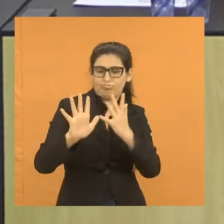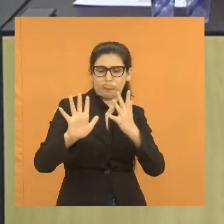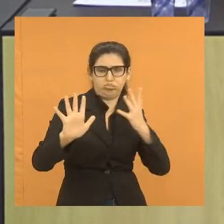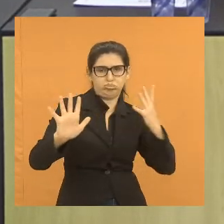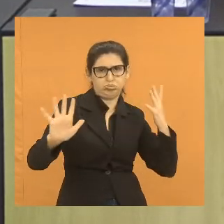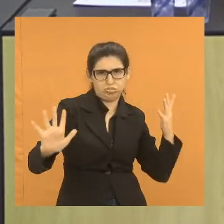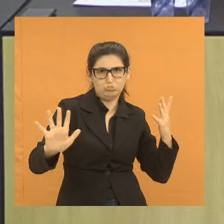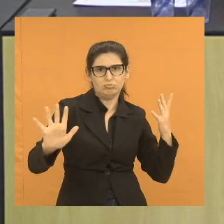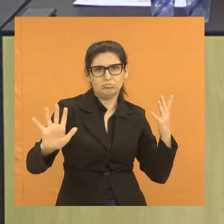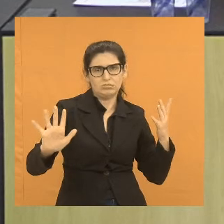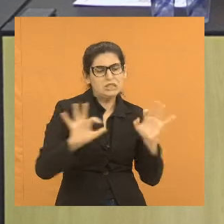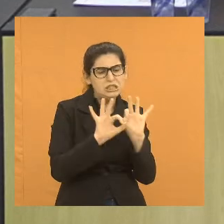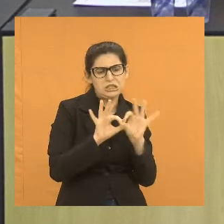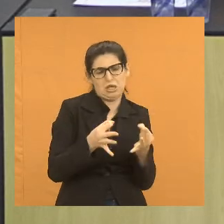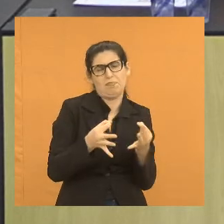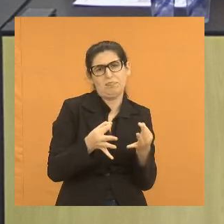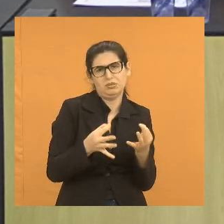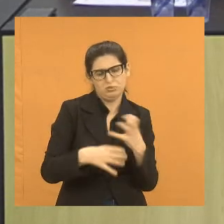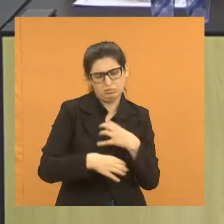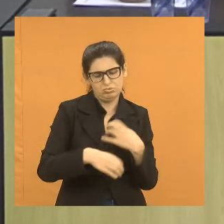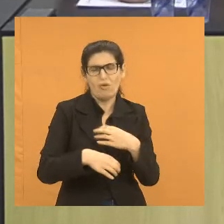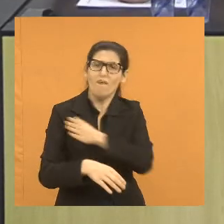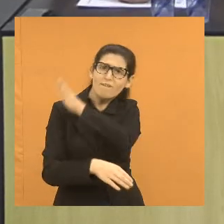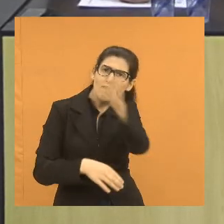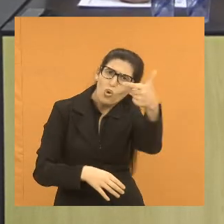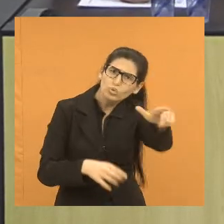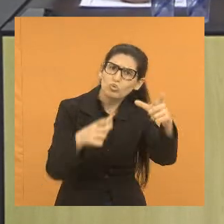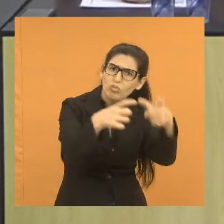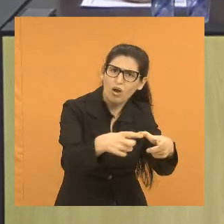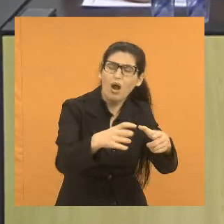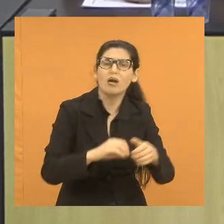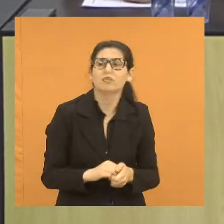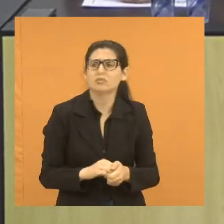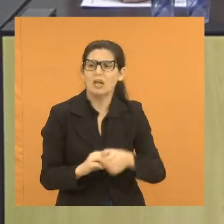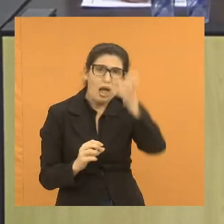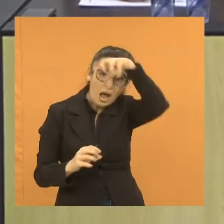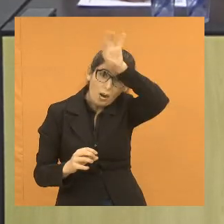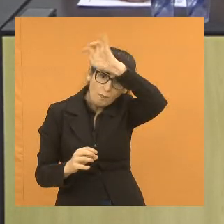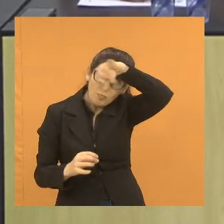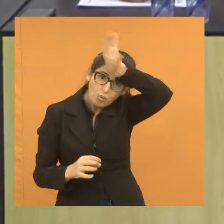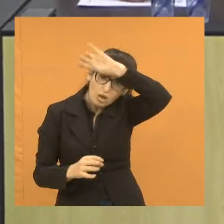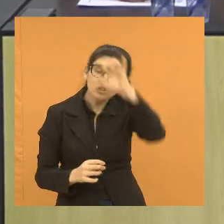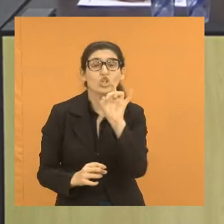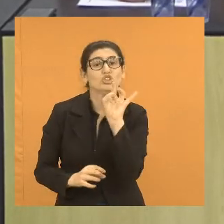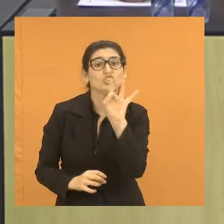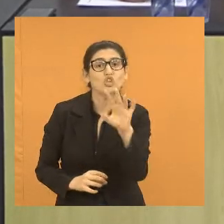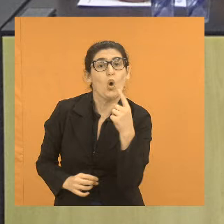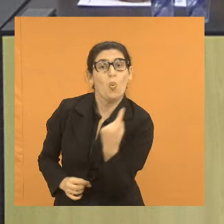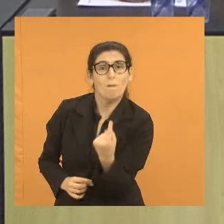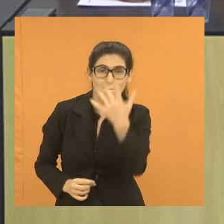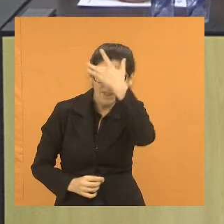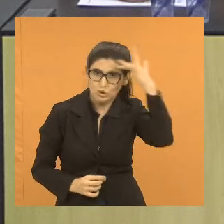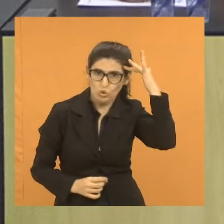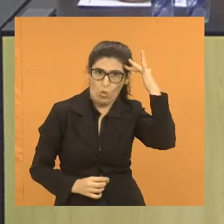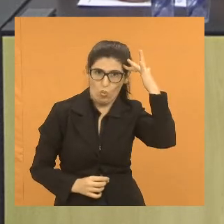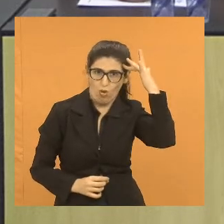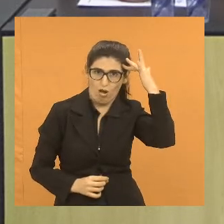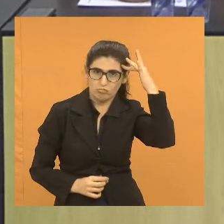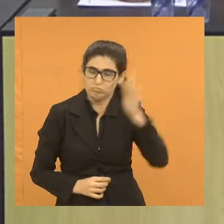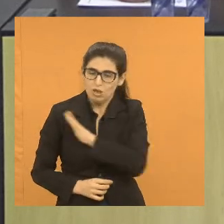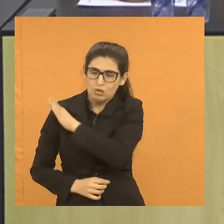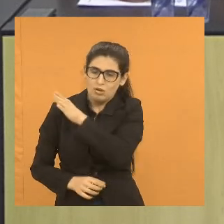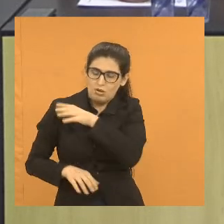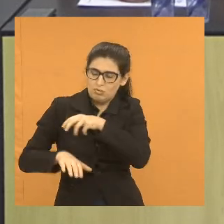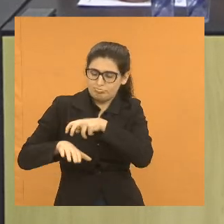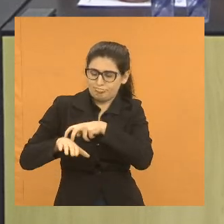sabe que, seguindo a legislação da saúde, a ambulância ela não pode levar mais que um paciente. Então, é isso que a